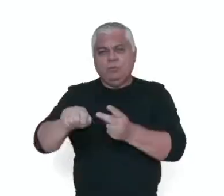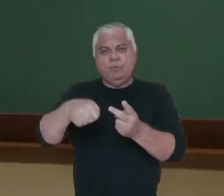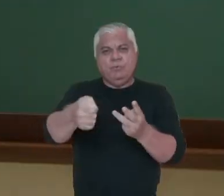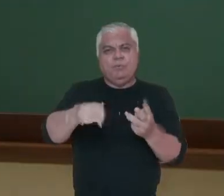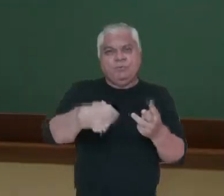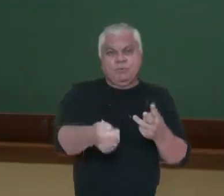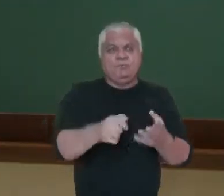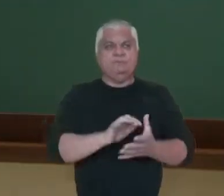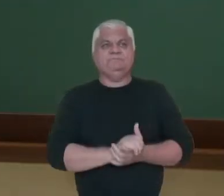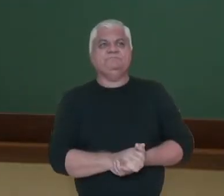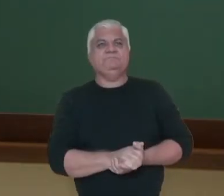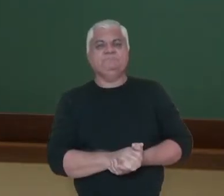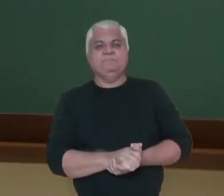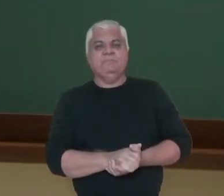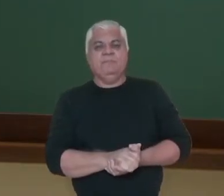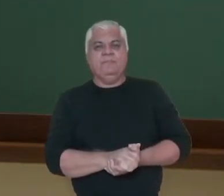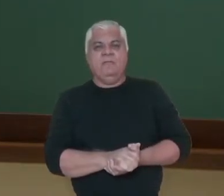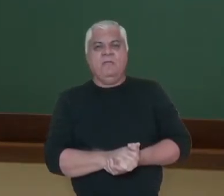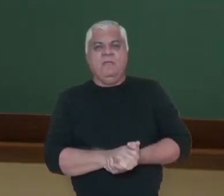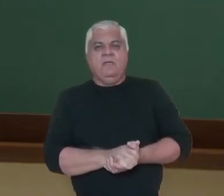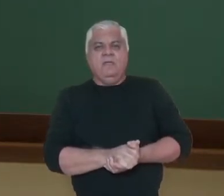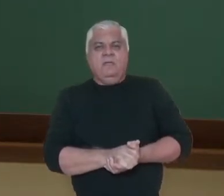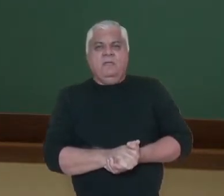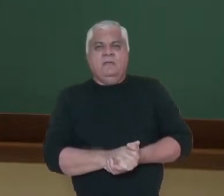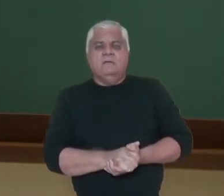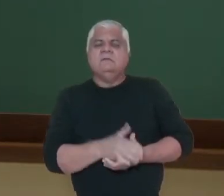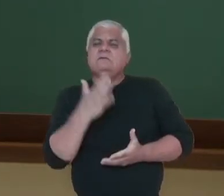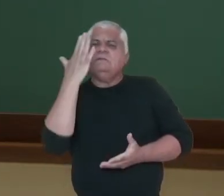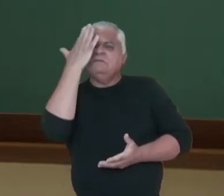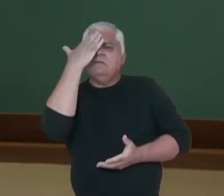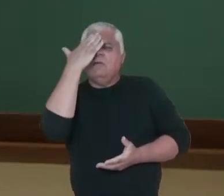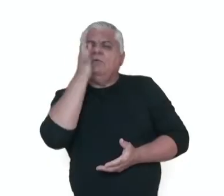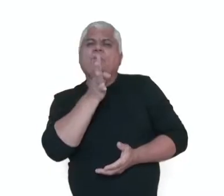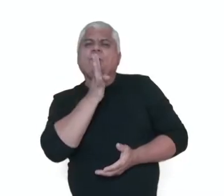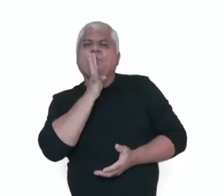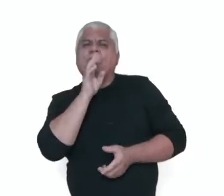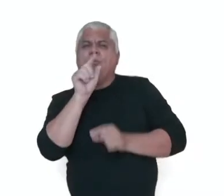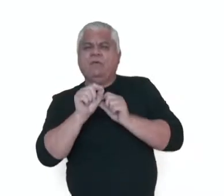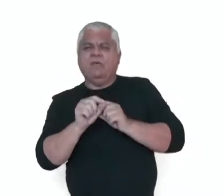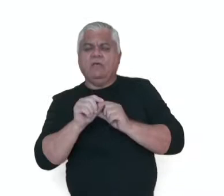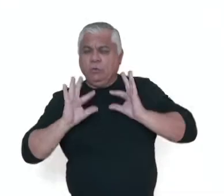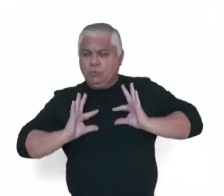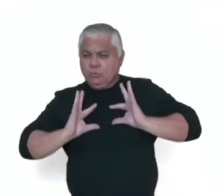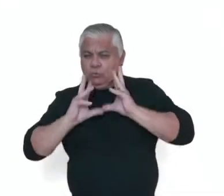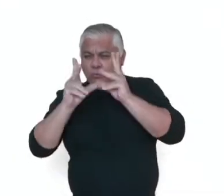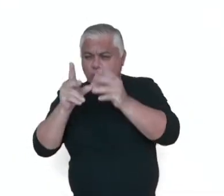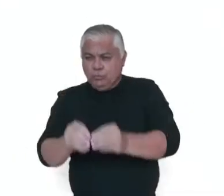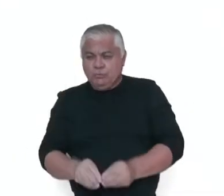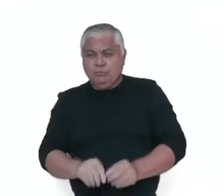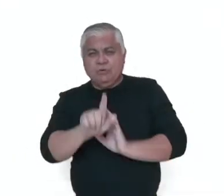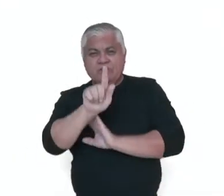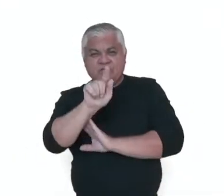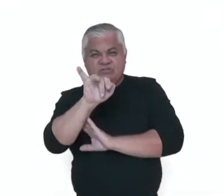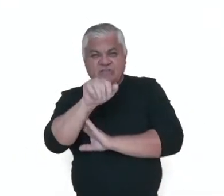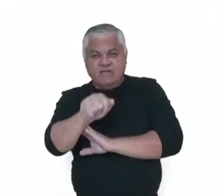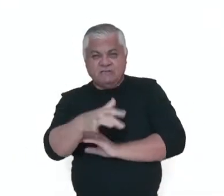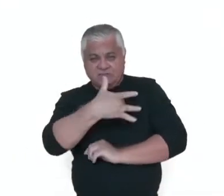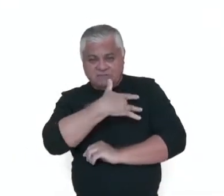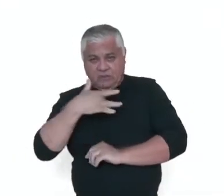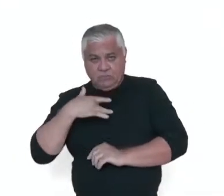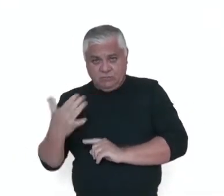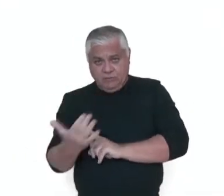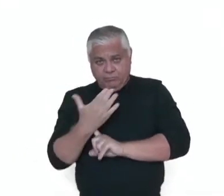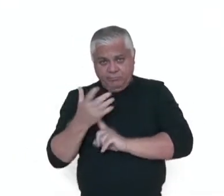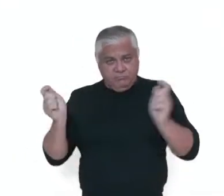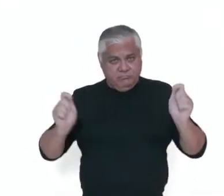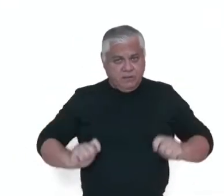existem. Então, o que nós já sabemos? Todos os tipos de ginástica trazem benefícios à nossa saúde?